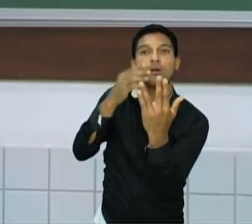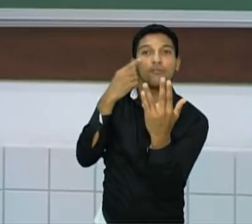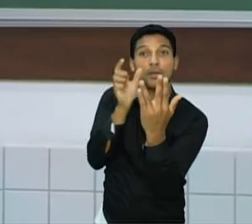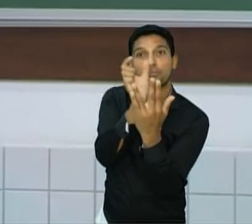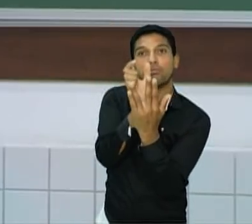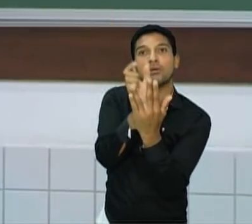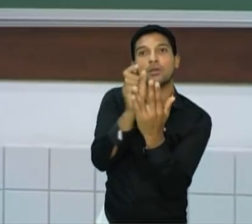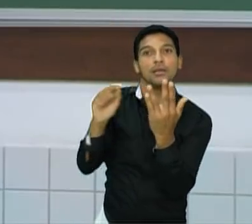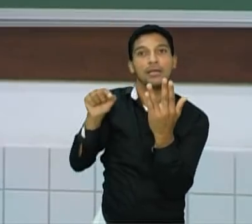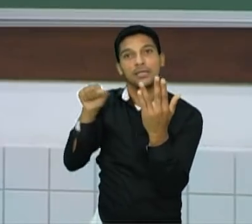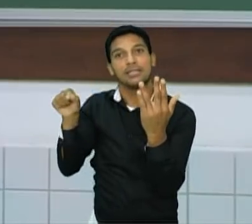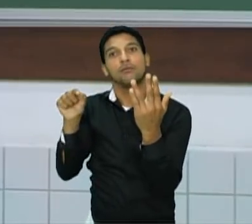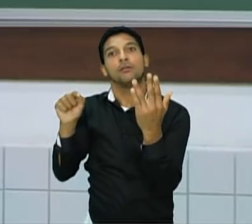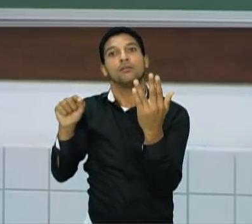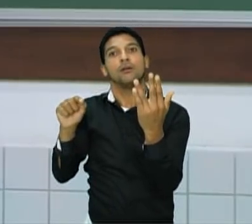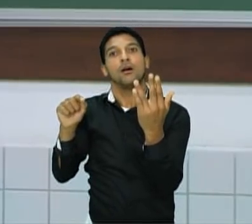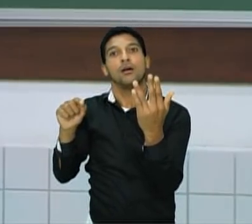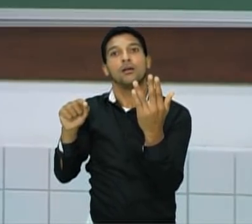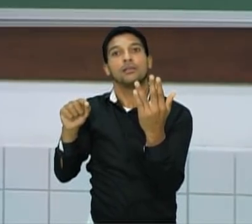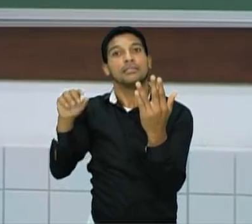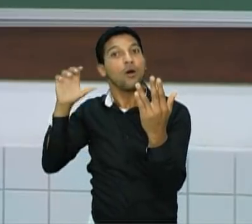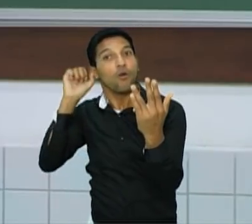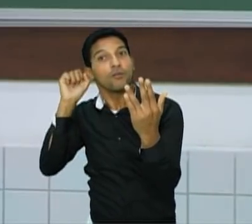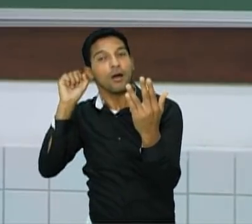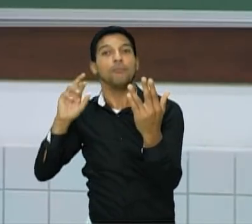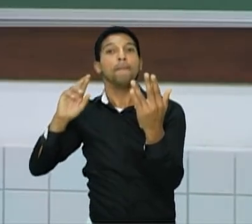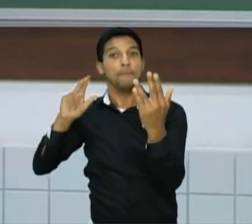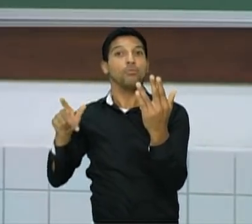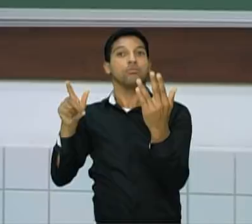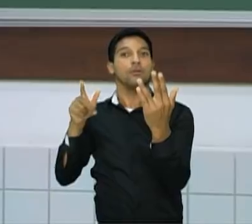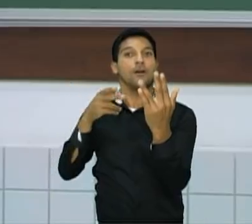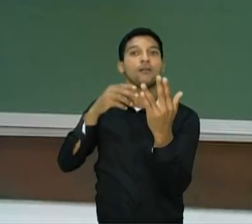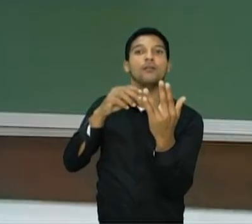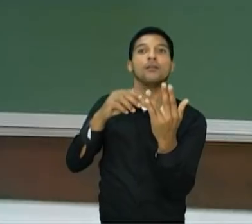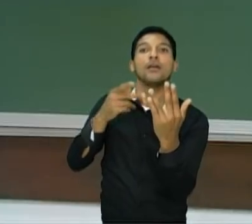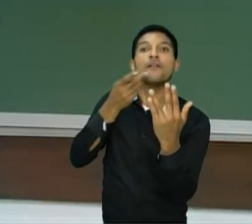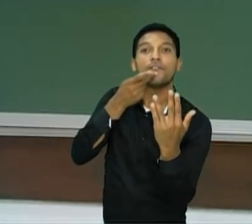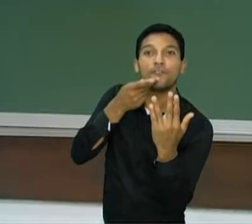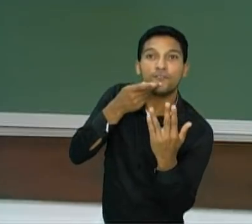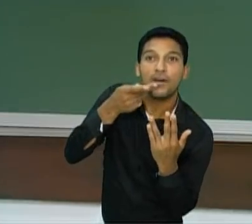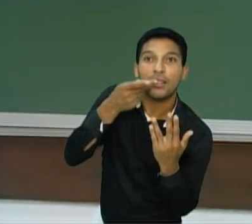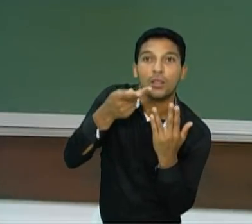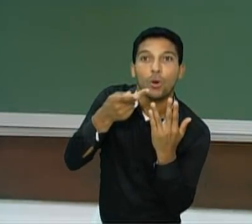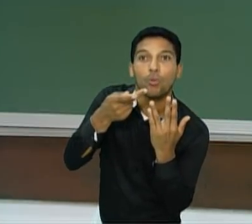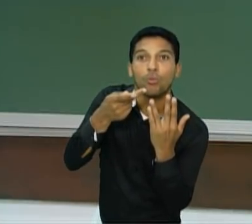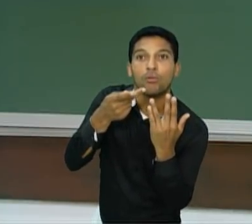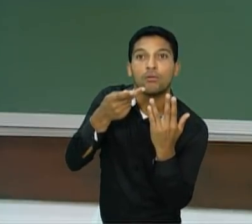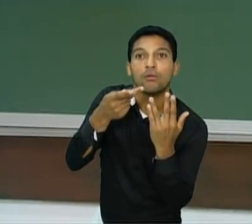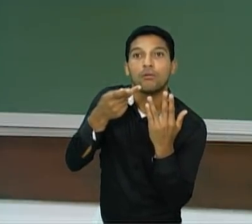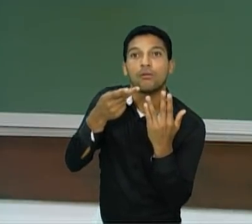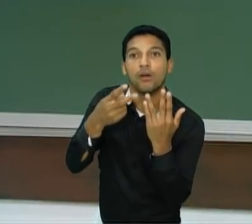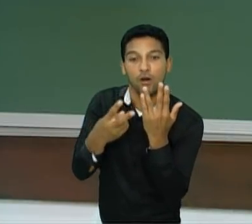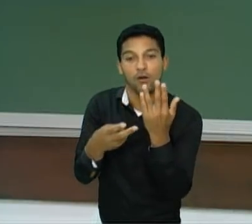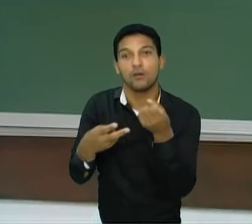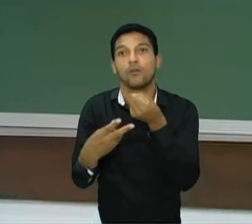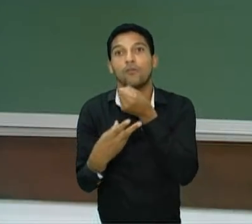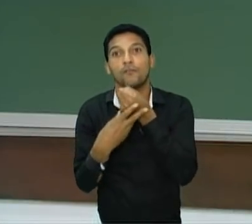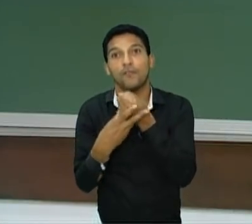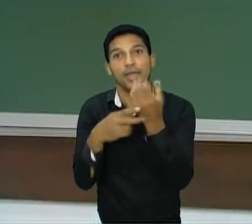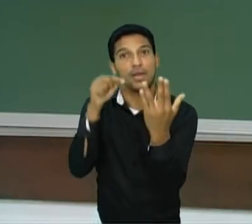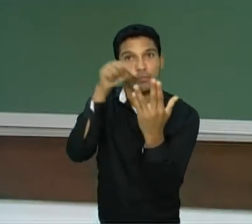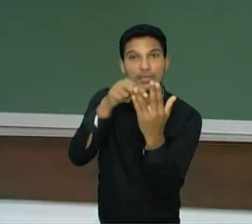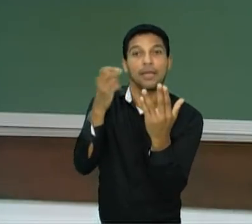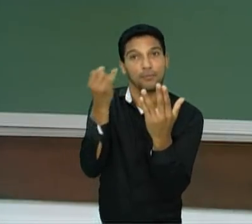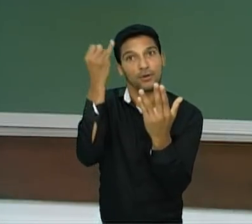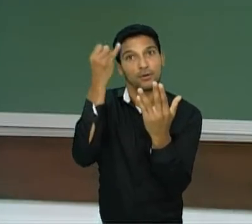É totalmente diferente. Então, quando eu digo professora falou, o verbo ali é o mais importante.